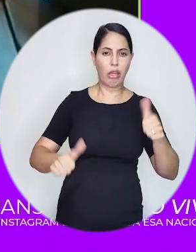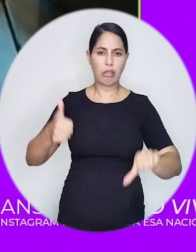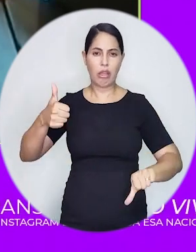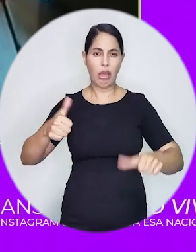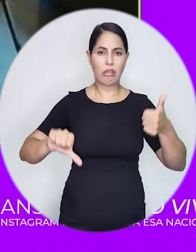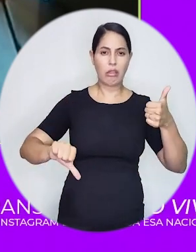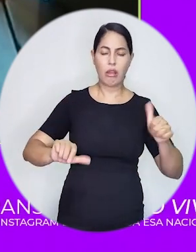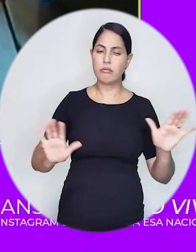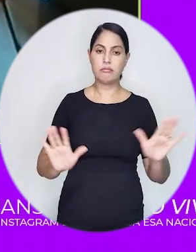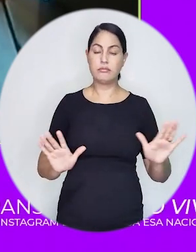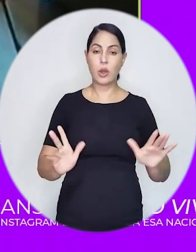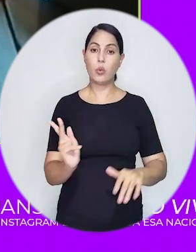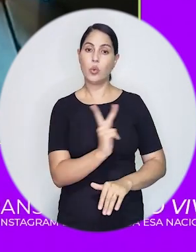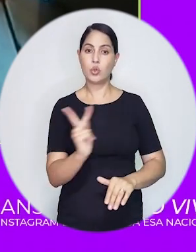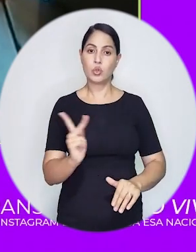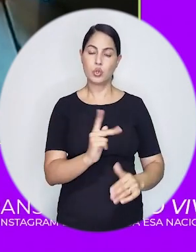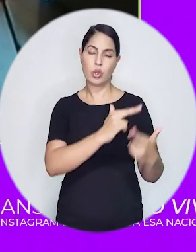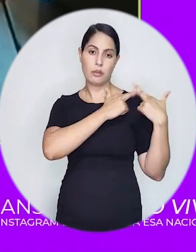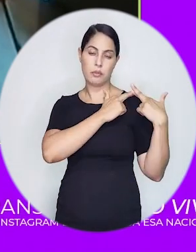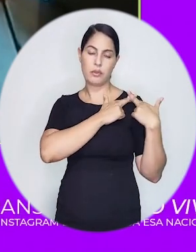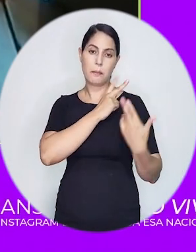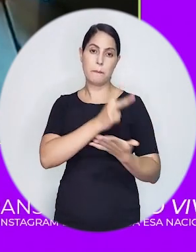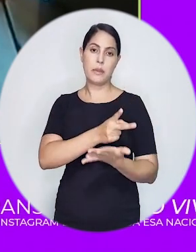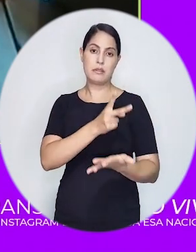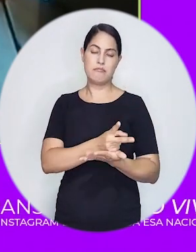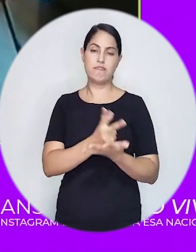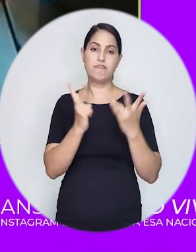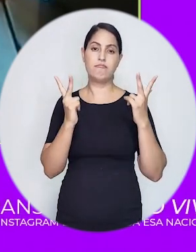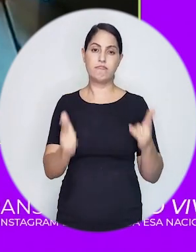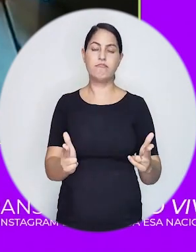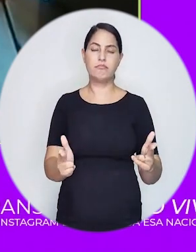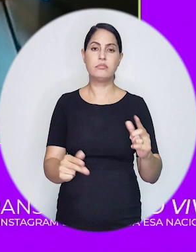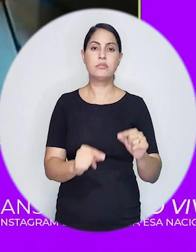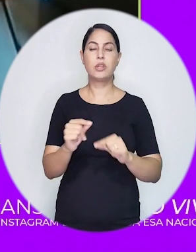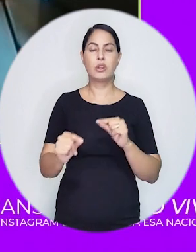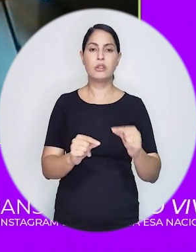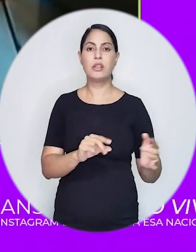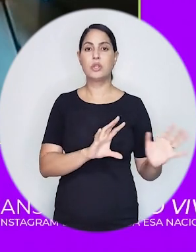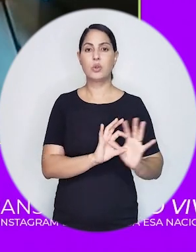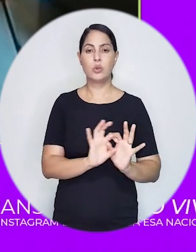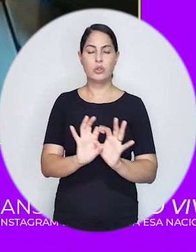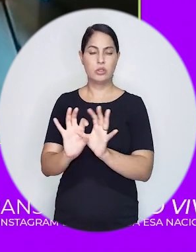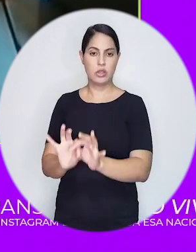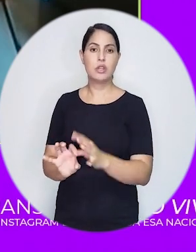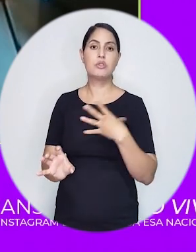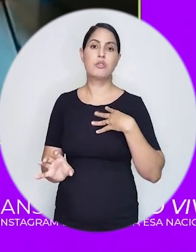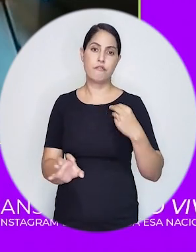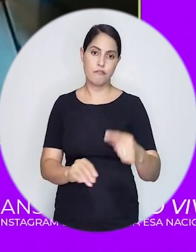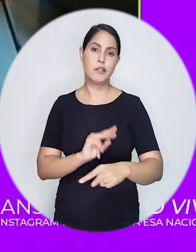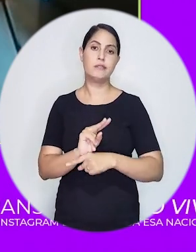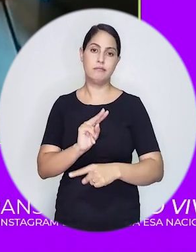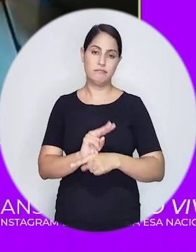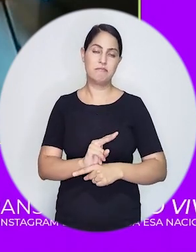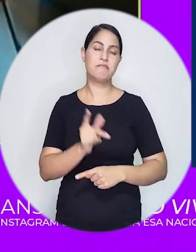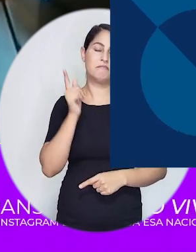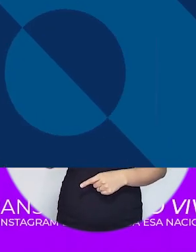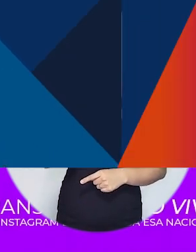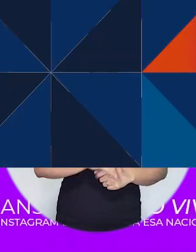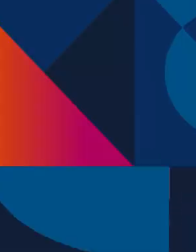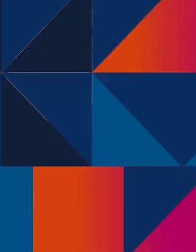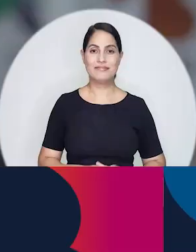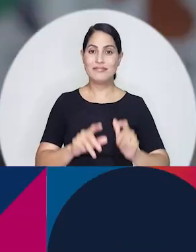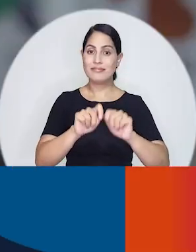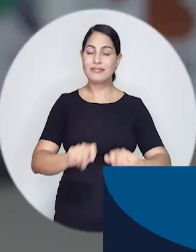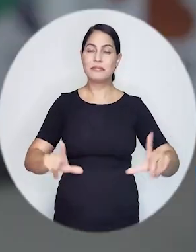mesmos direitos, com as mesmas obrigações, e, sem dúvida, quem tem a ganhar com o compartilhamento são os